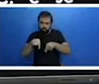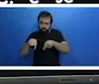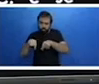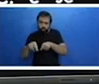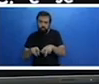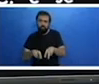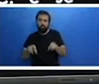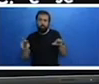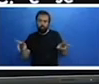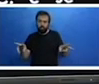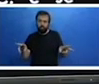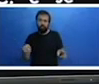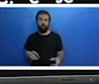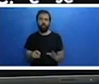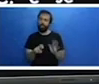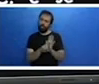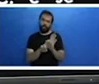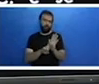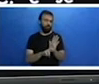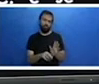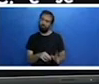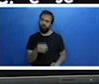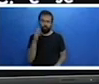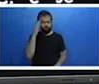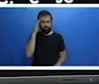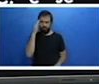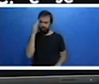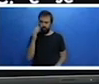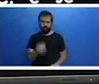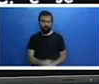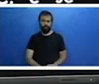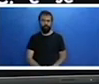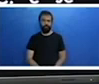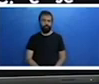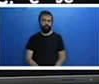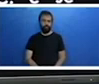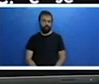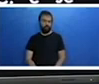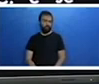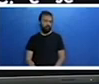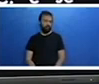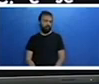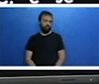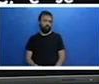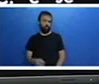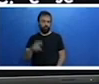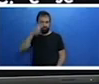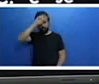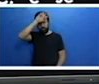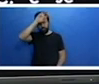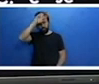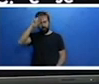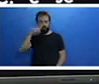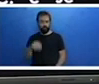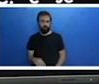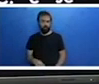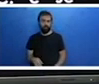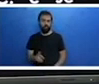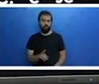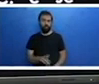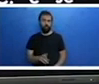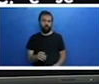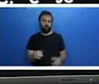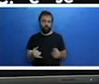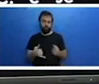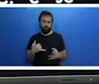exatamente quais eram as regras usadas. Isso na época medieval. No Egito Antigo, um jogo chamado